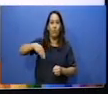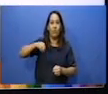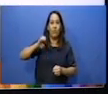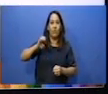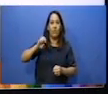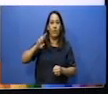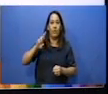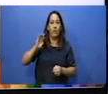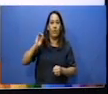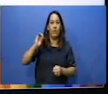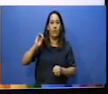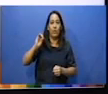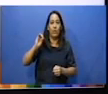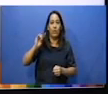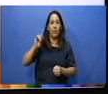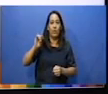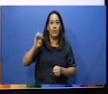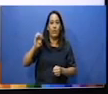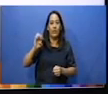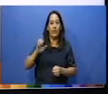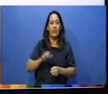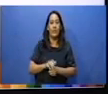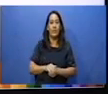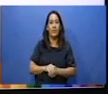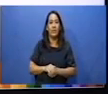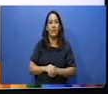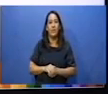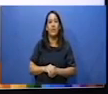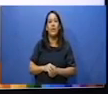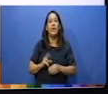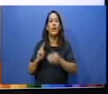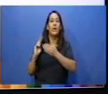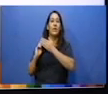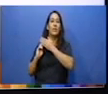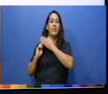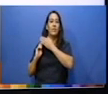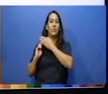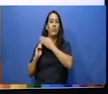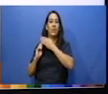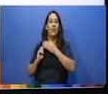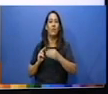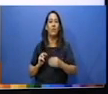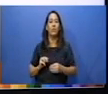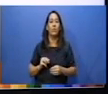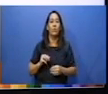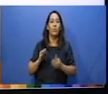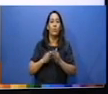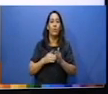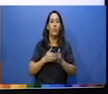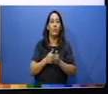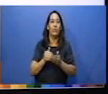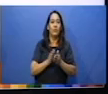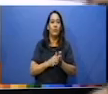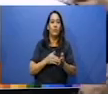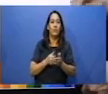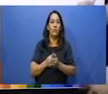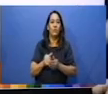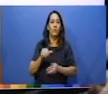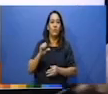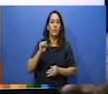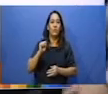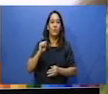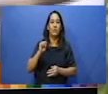mesmo parágrafo, lá no finzinho, responsável pela pintura foi Silvana